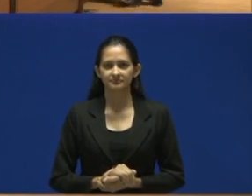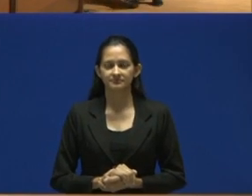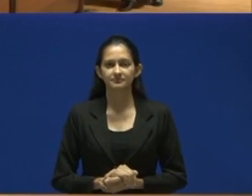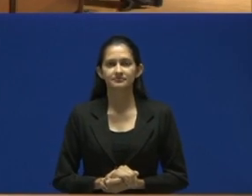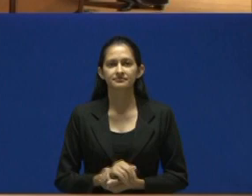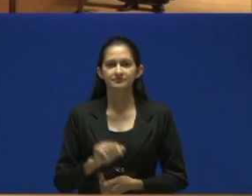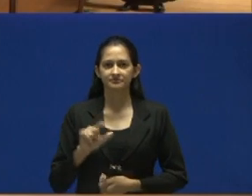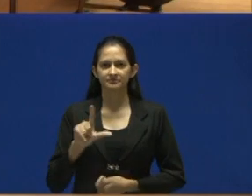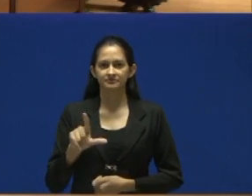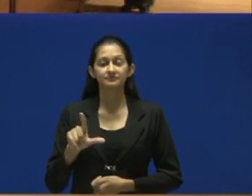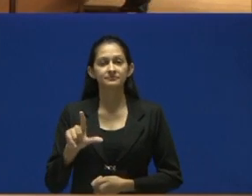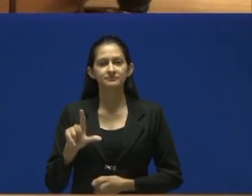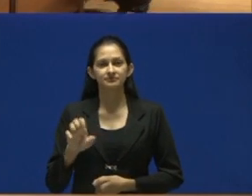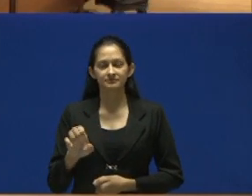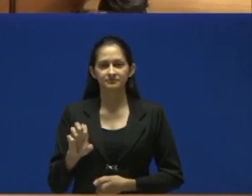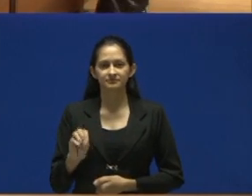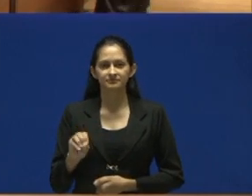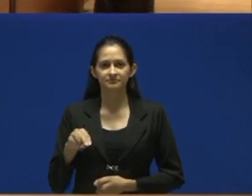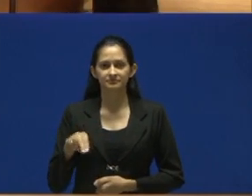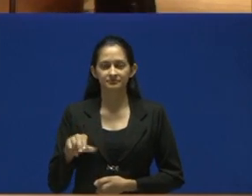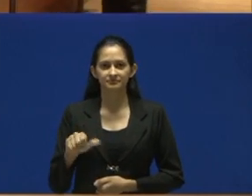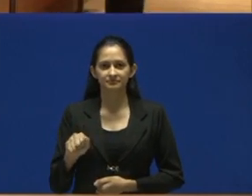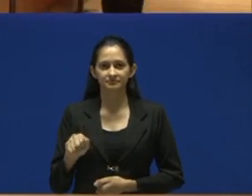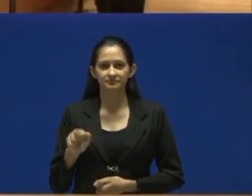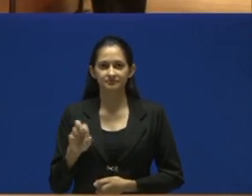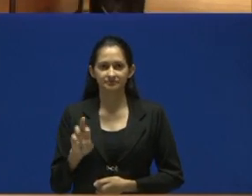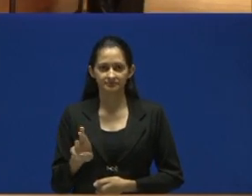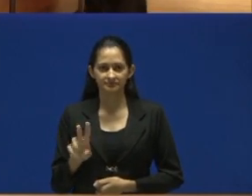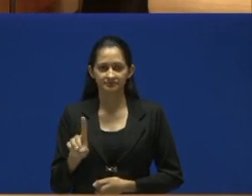leonardo moraes neves mendes